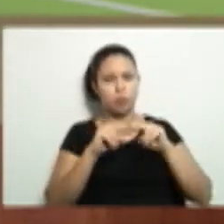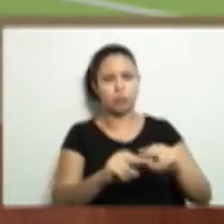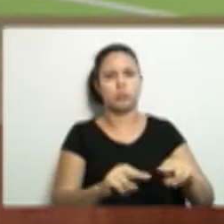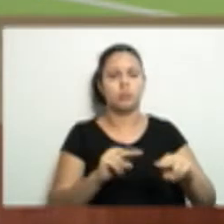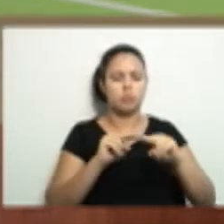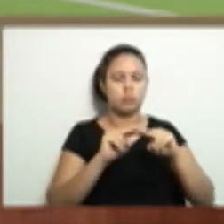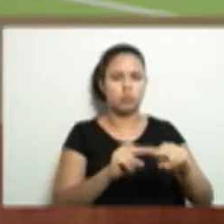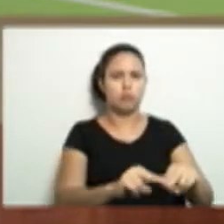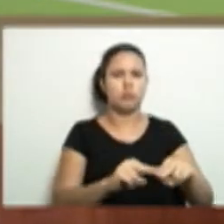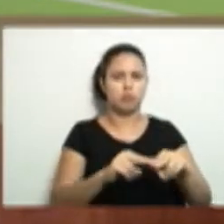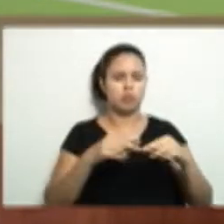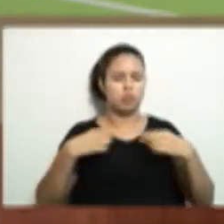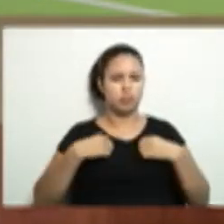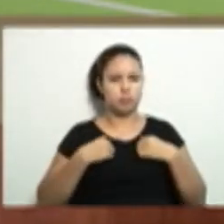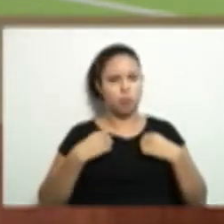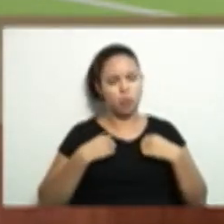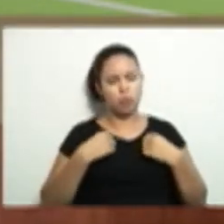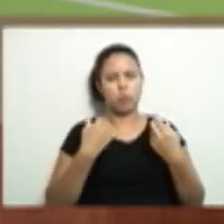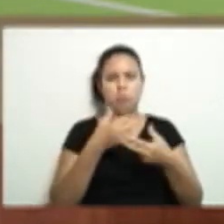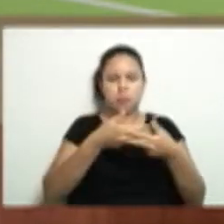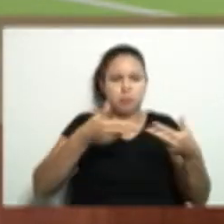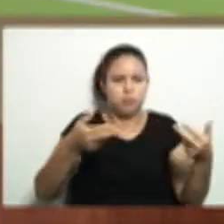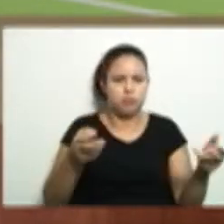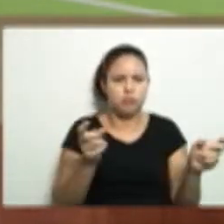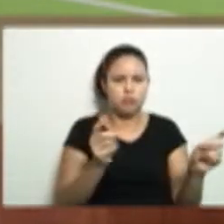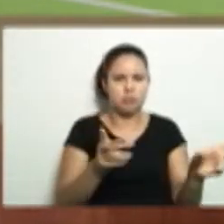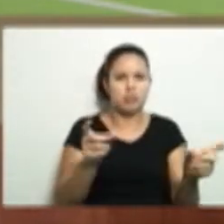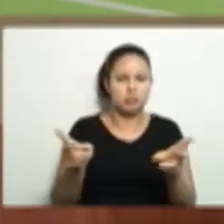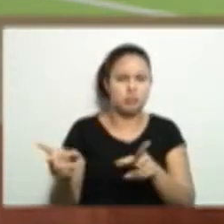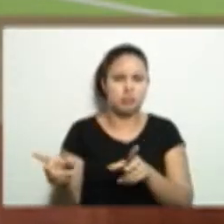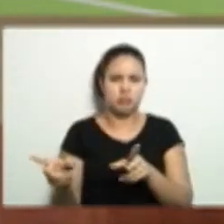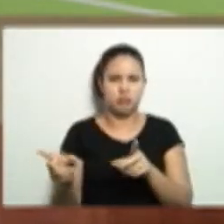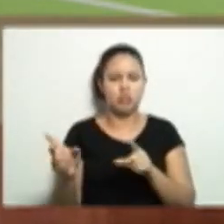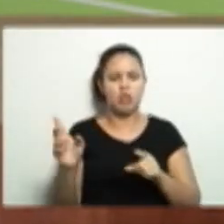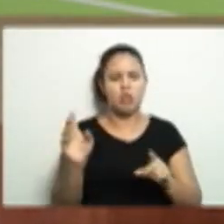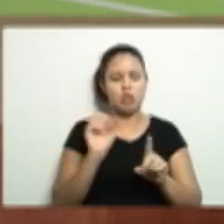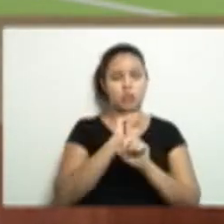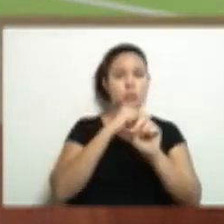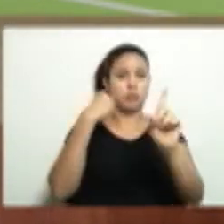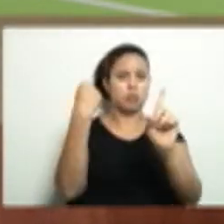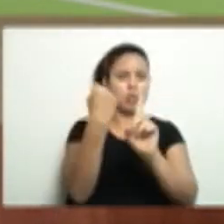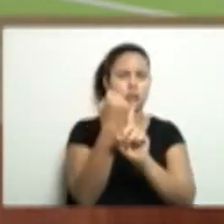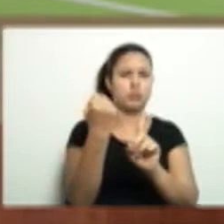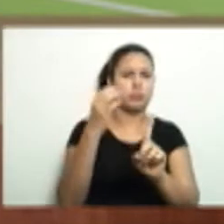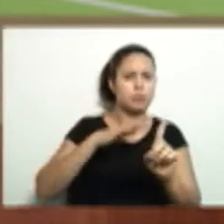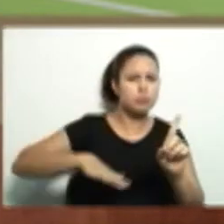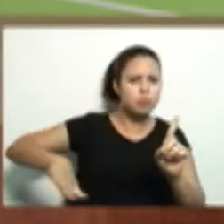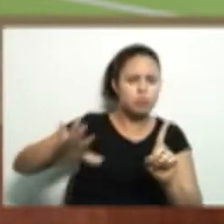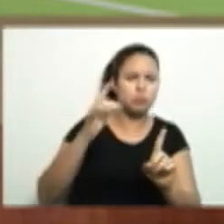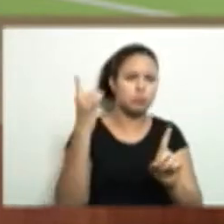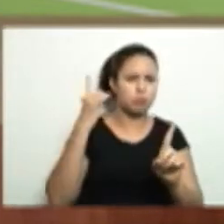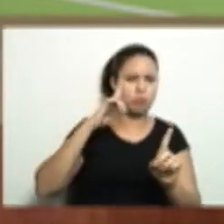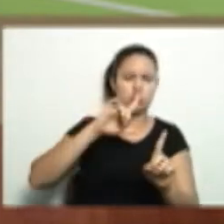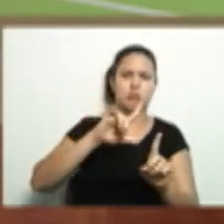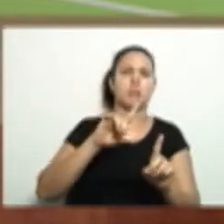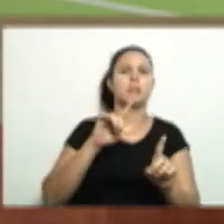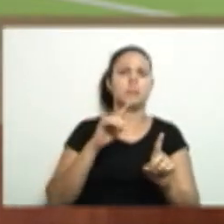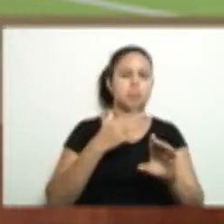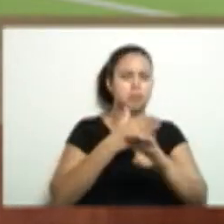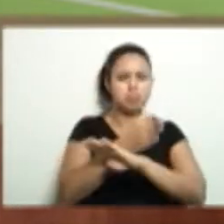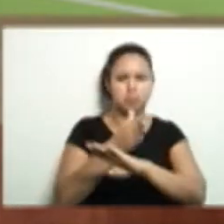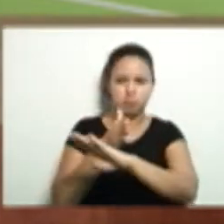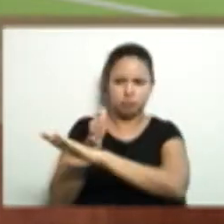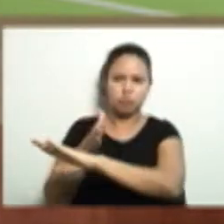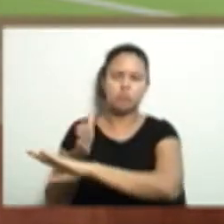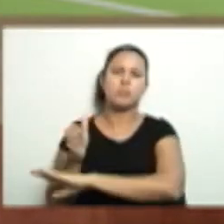a toda a sociedade, sejam os mais ricos ou os mais pobres, todos eles precisam dos bancos, todos eles precisam das